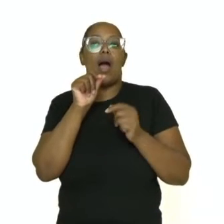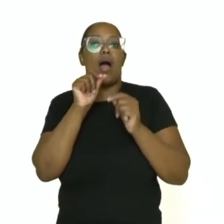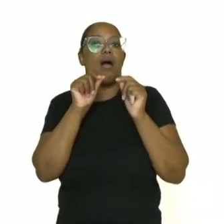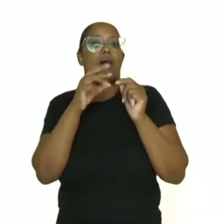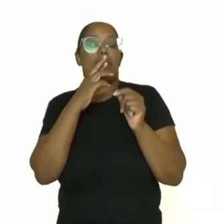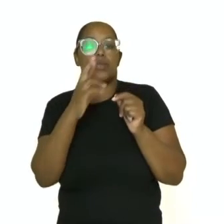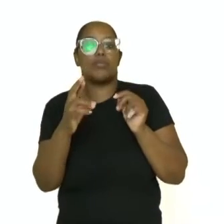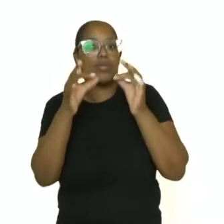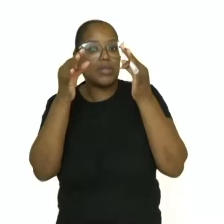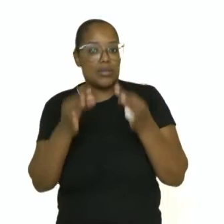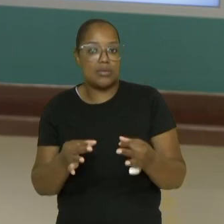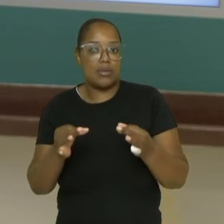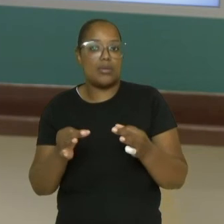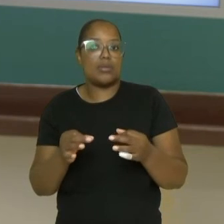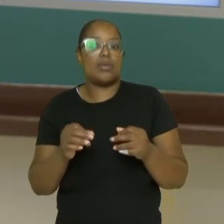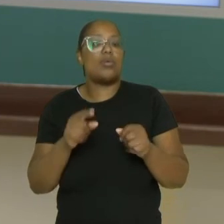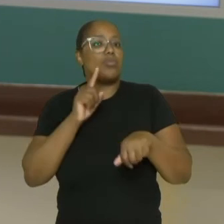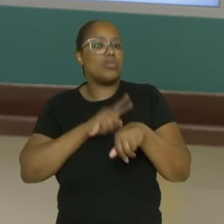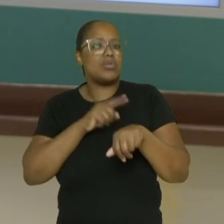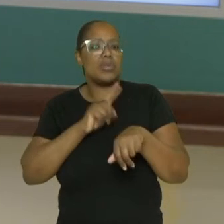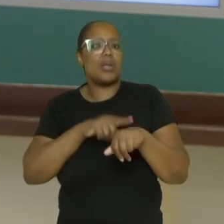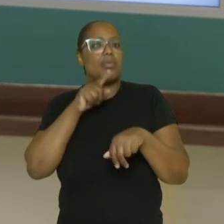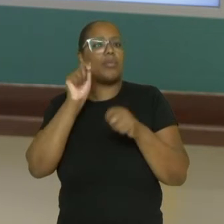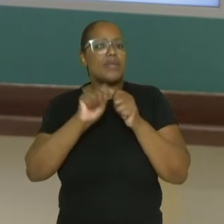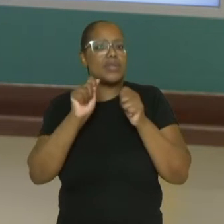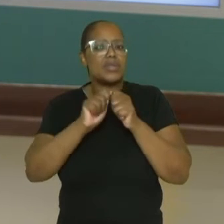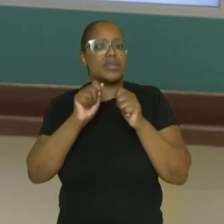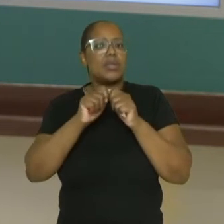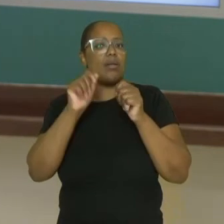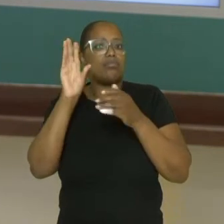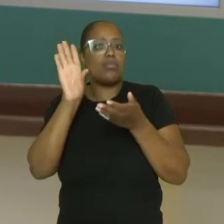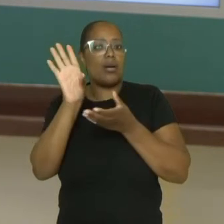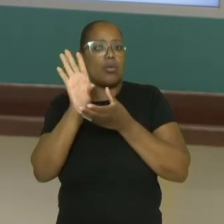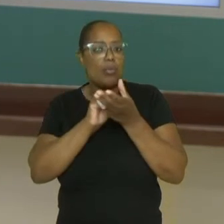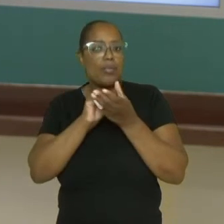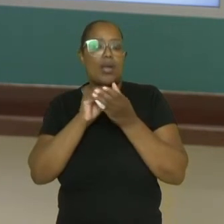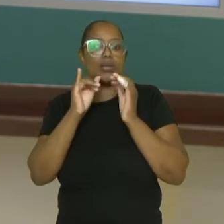no enunciado. Um tempo para você anotar essa informação.